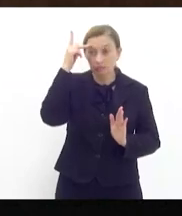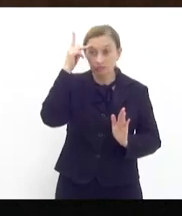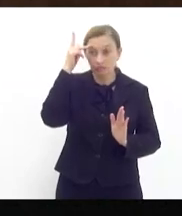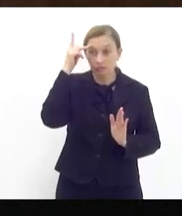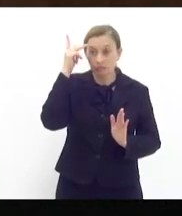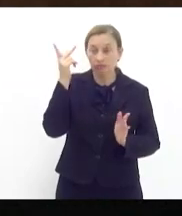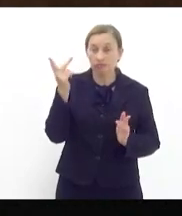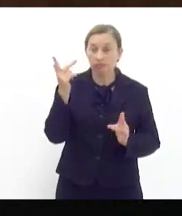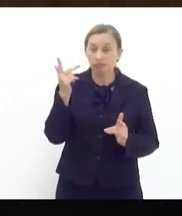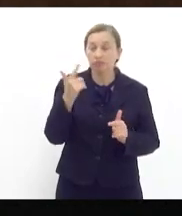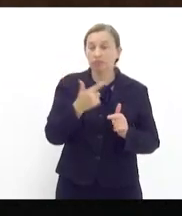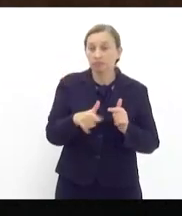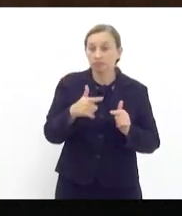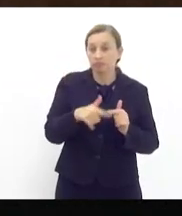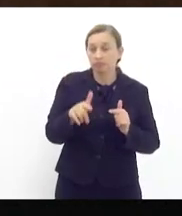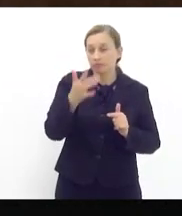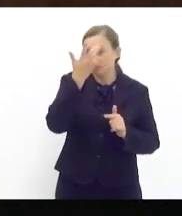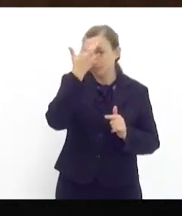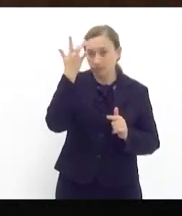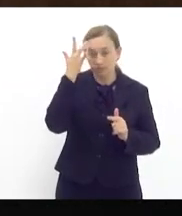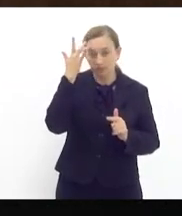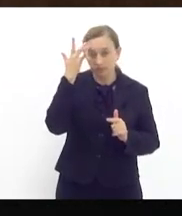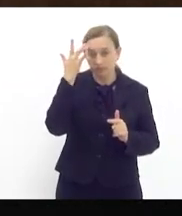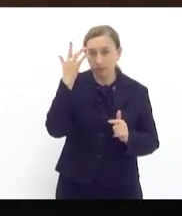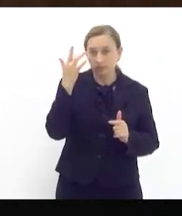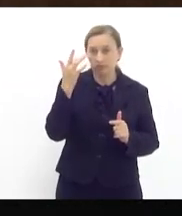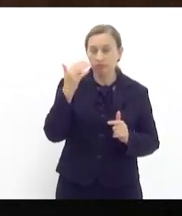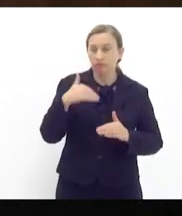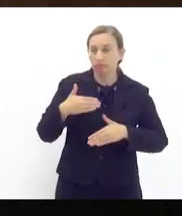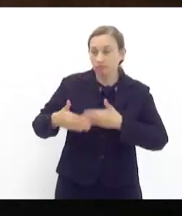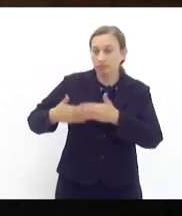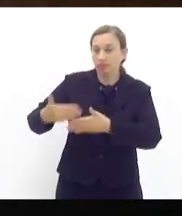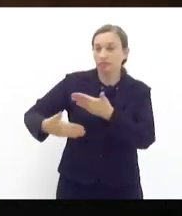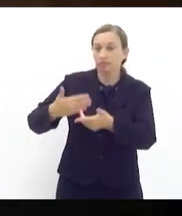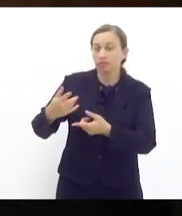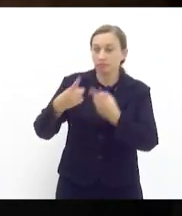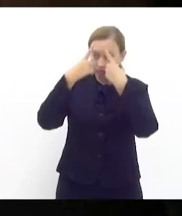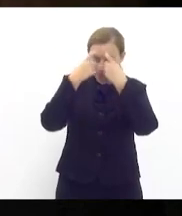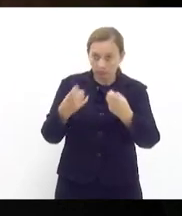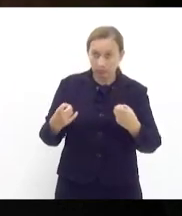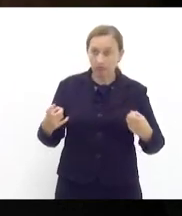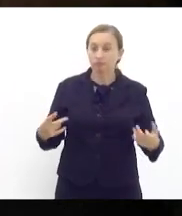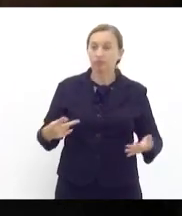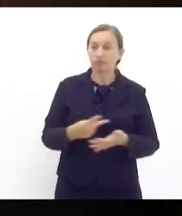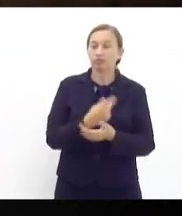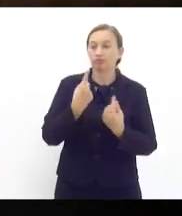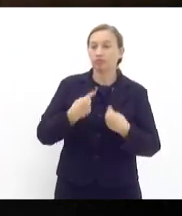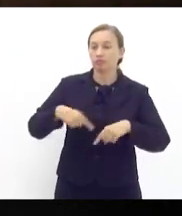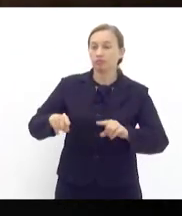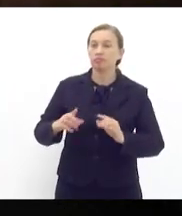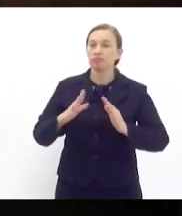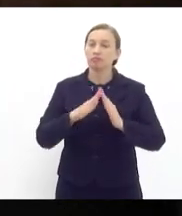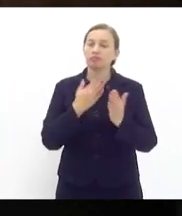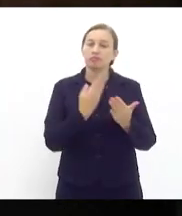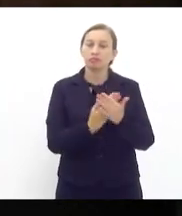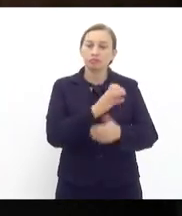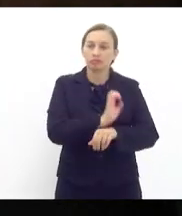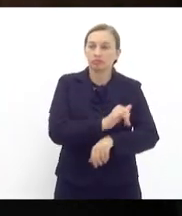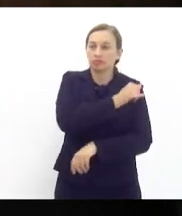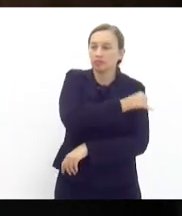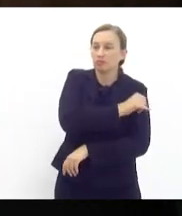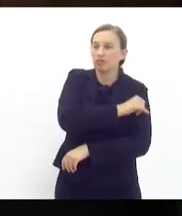com problemas de saúde mental do processo de violência que tem se feito contra as escolas do estado do Rio de Janeiro